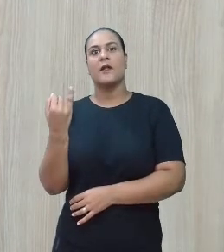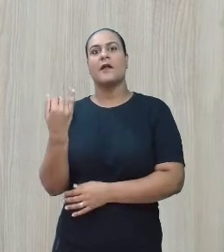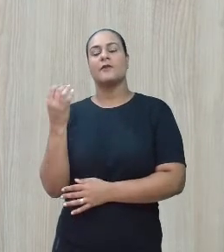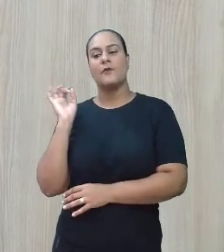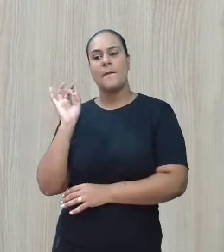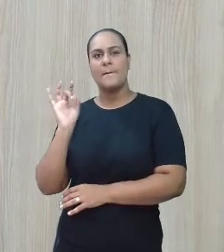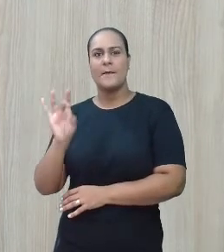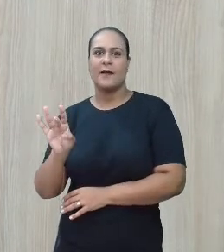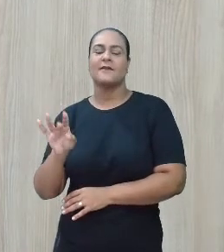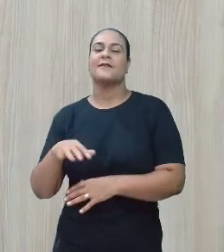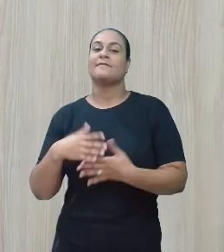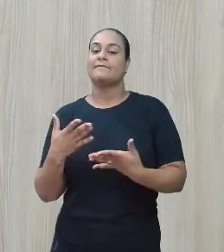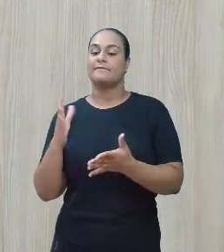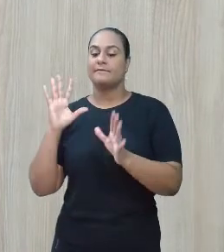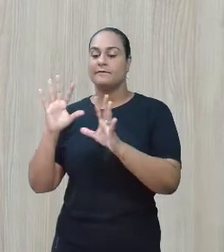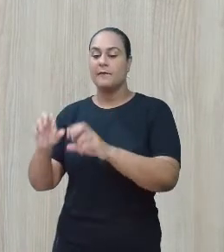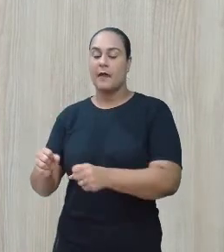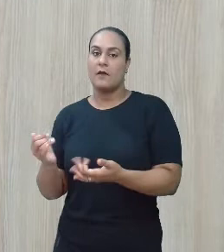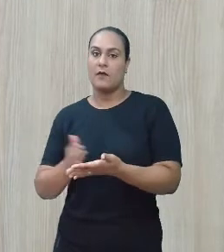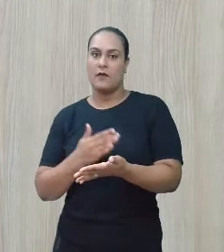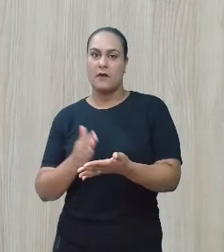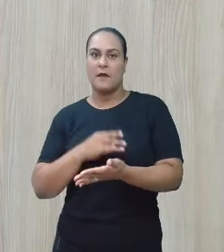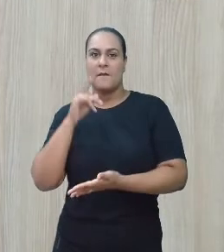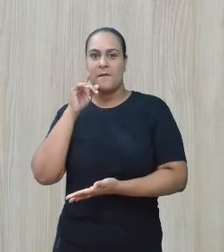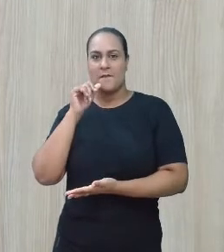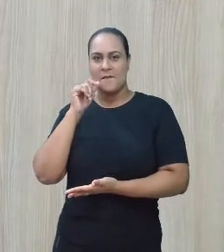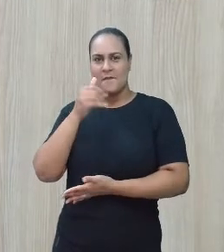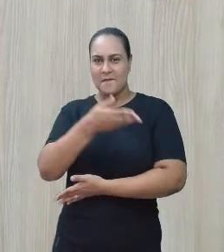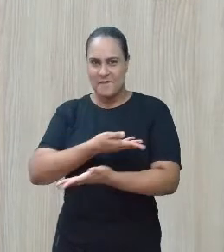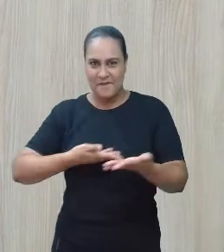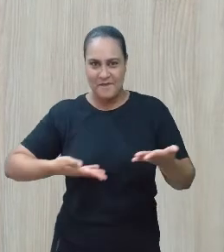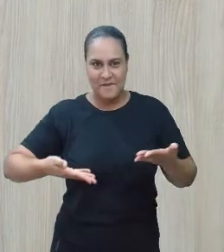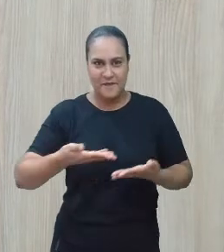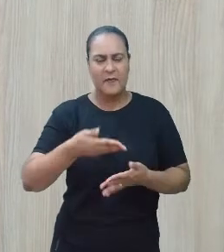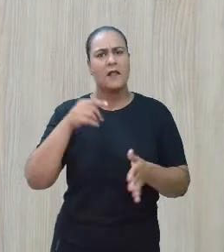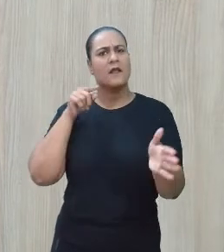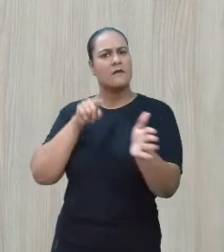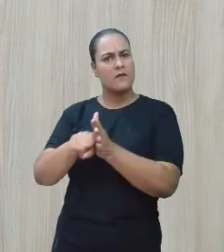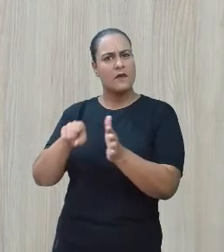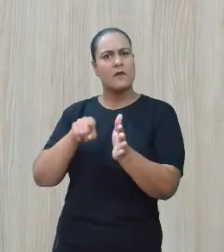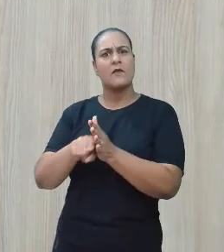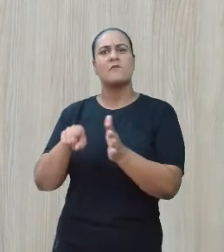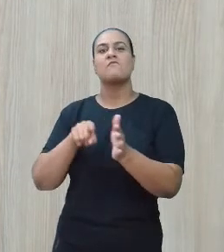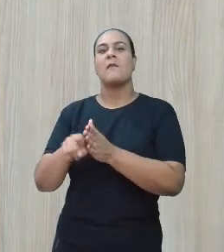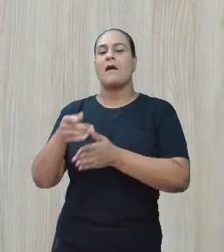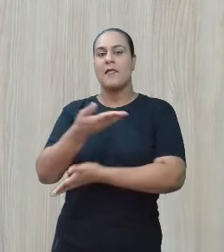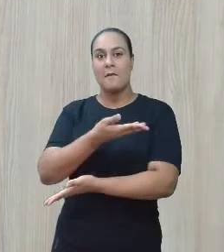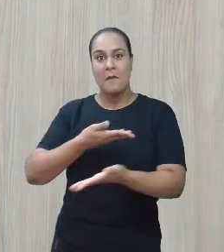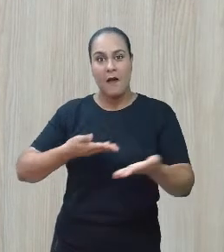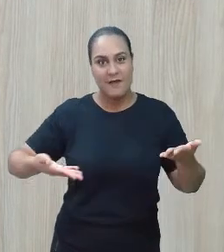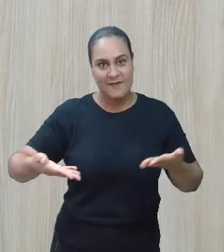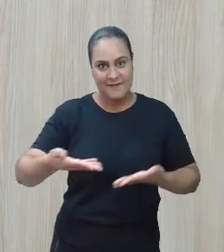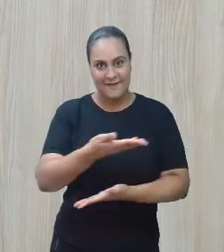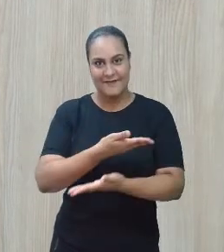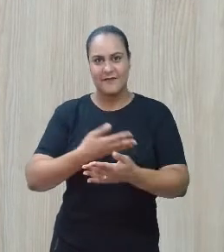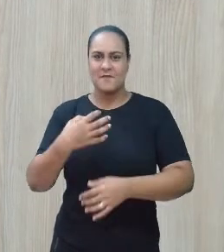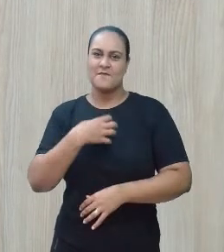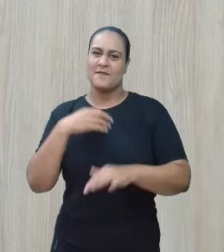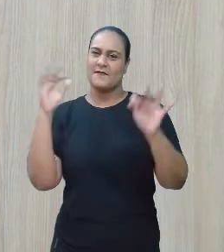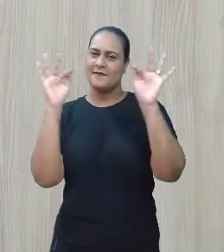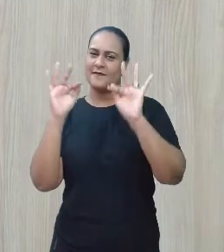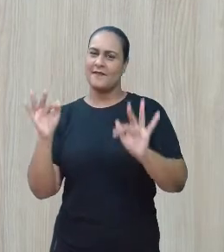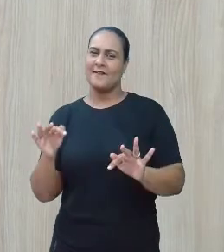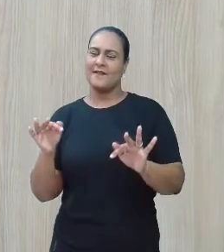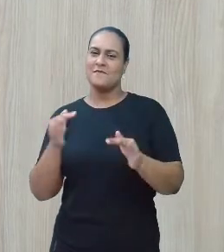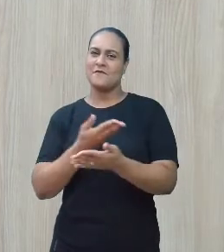lápis, caderno, vamos interagir, façam perguntas para que a gente possa ter esse contato bem próximo, tá certo? Muito feliz por vocês